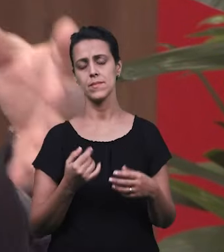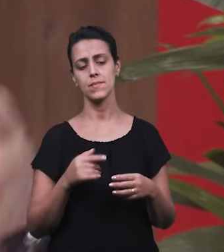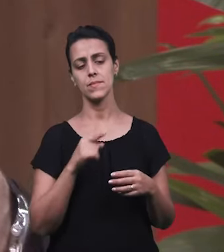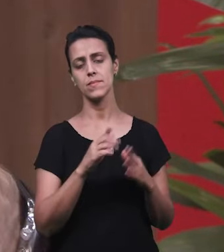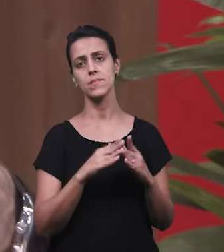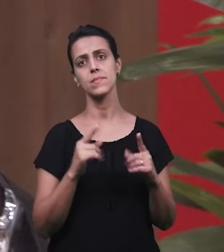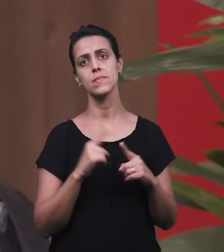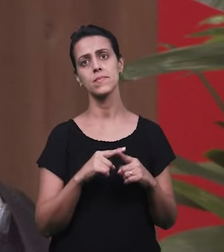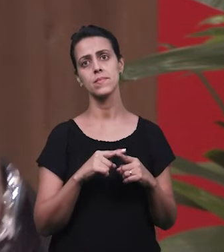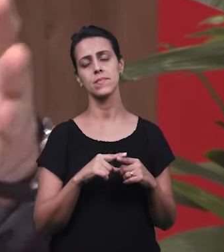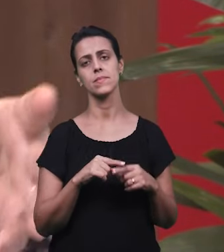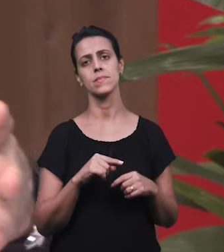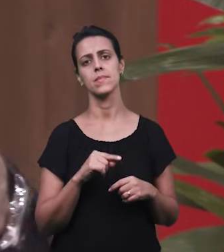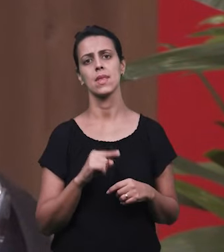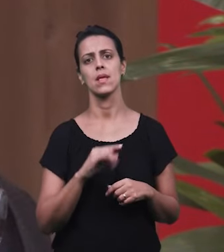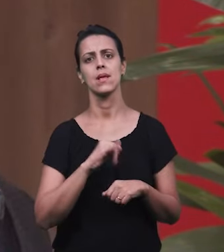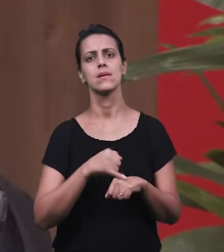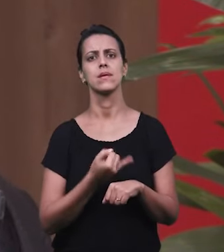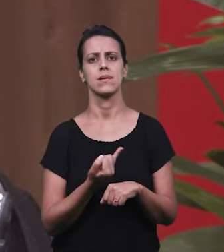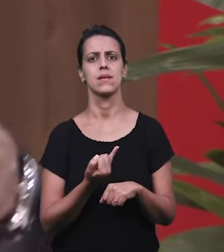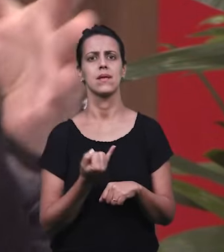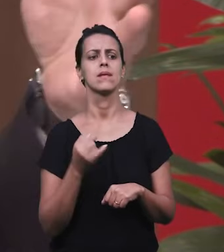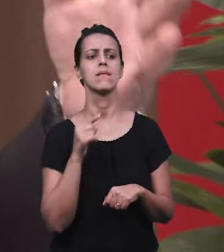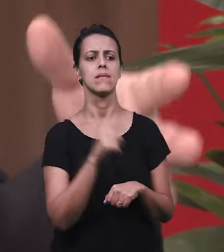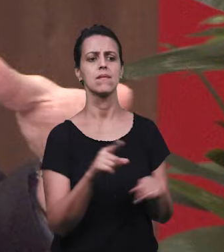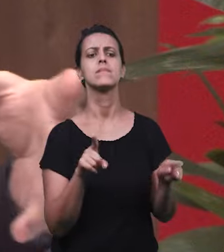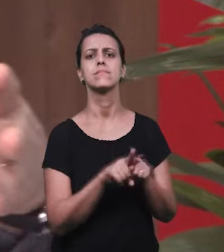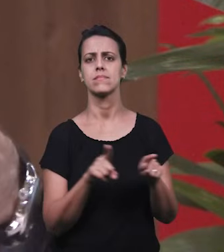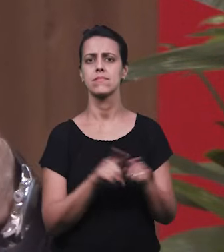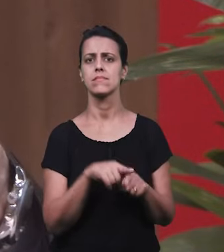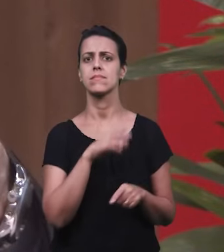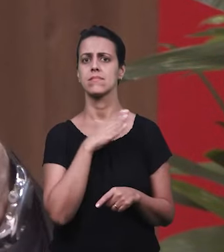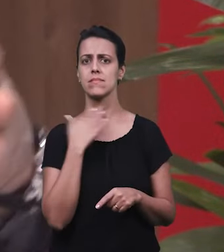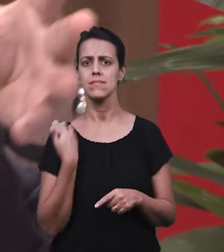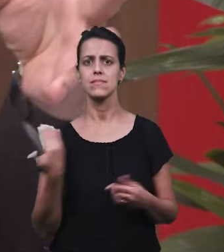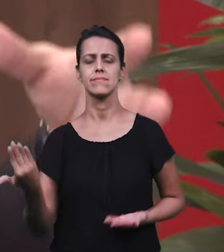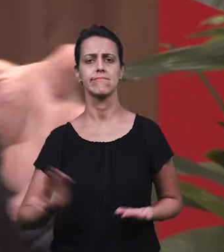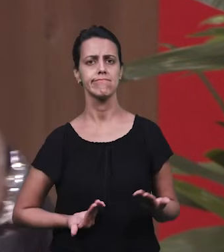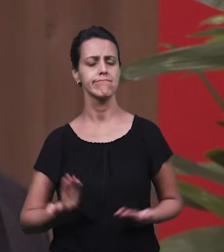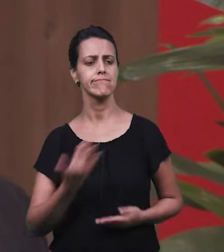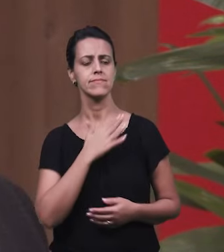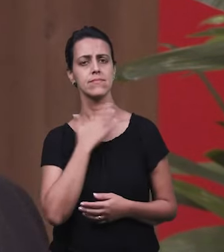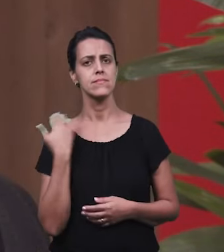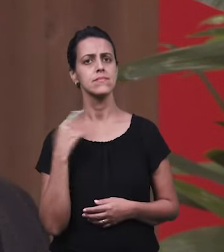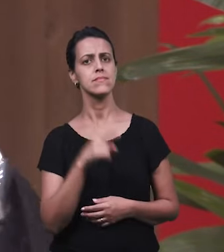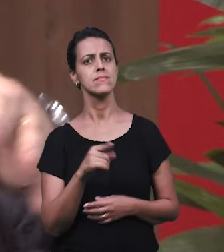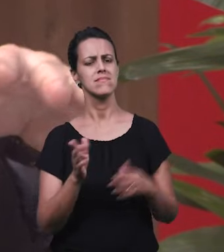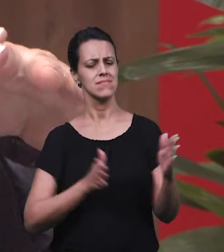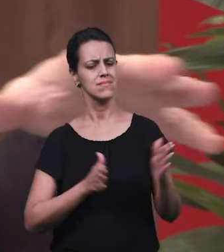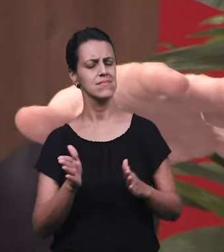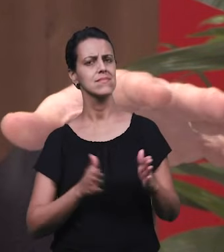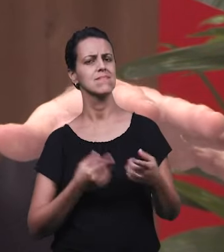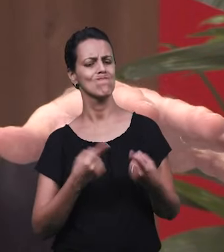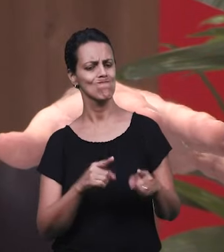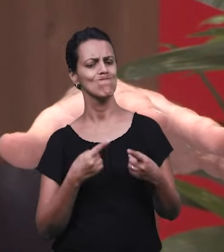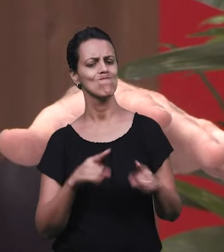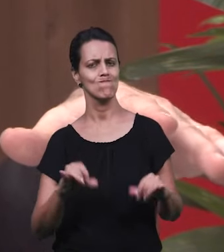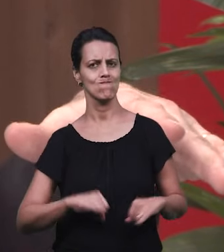líderes da igreja em Jerusalém. Ele também foi martirizado, né, nessa época, nessa